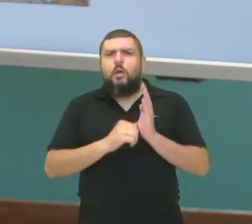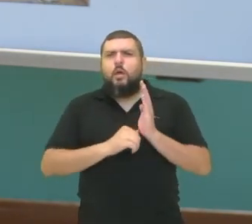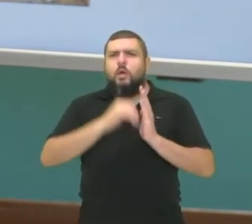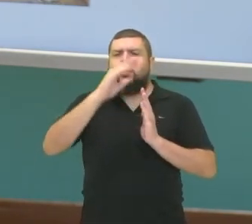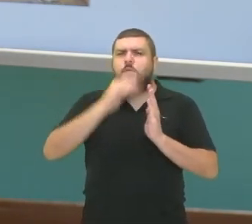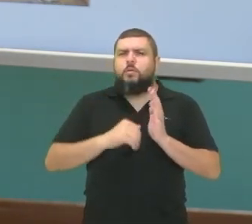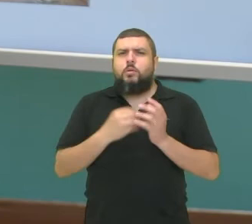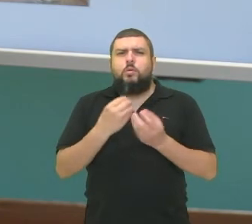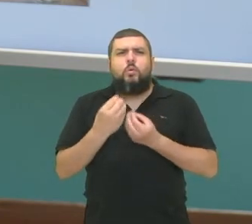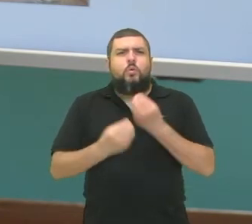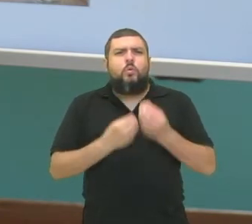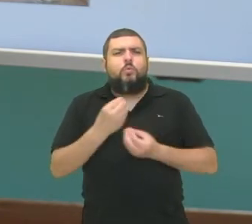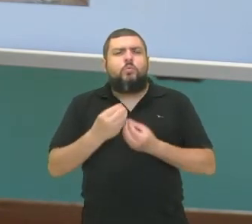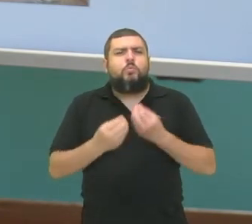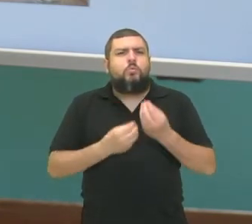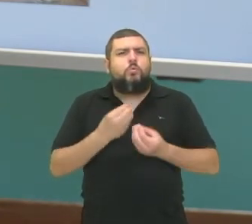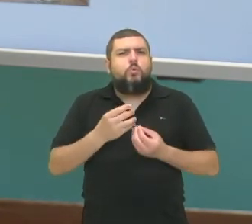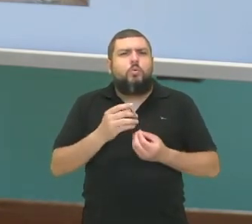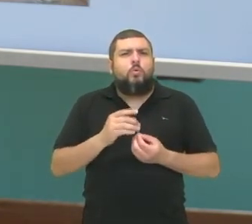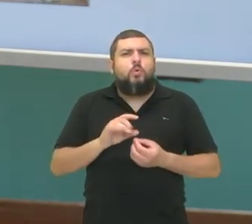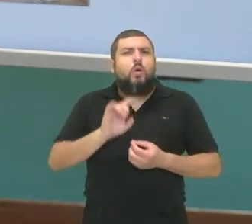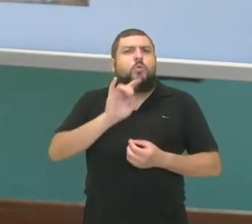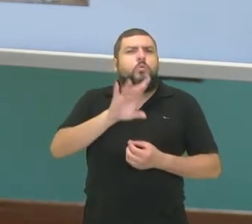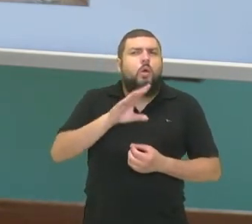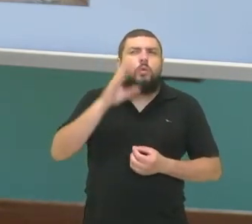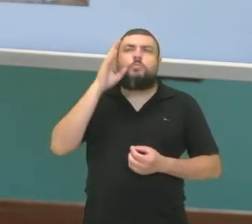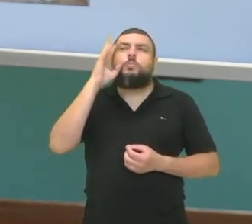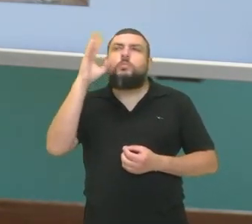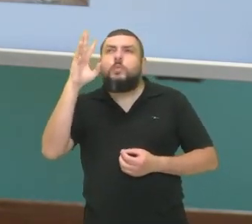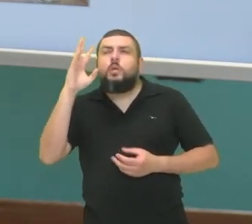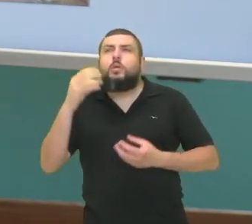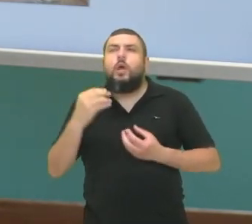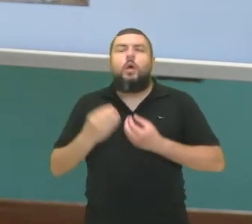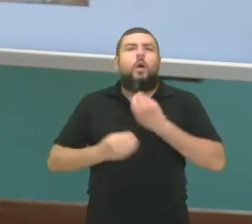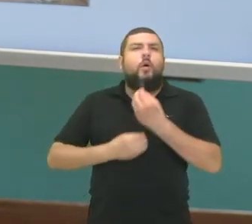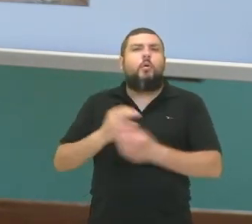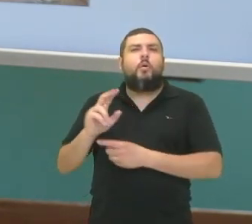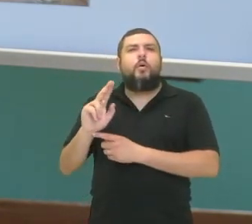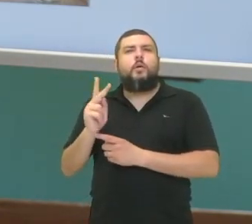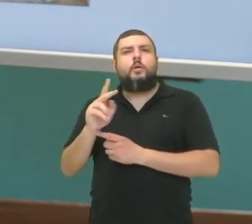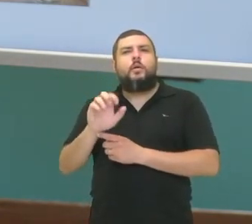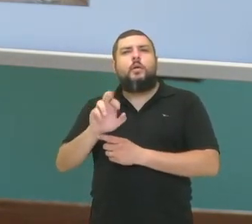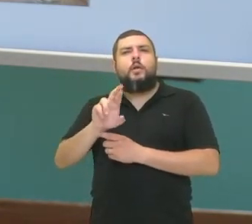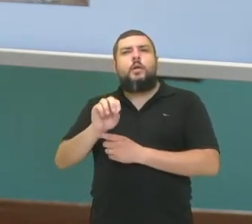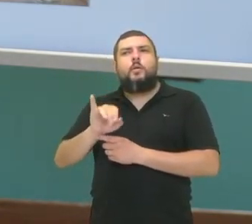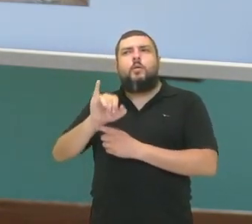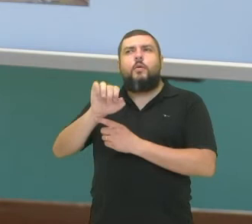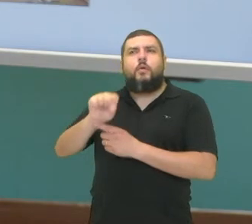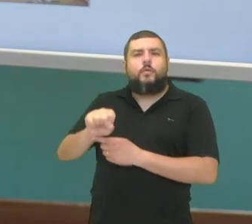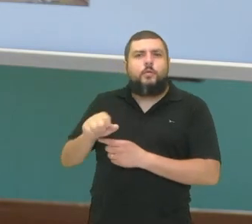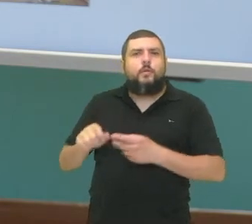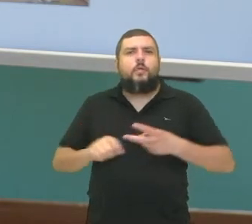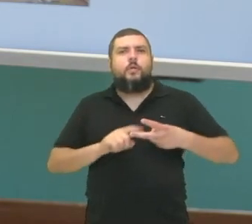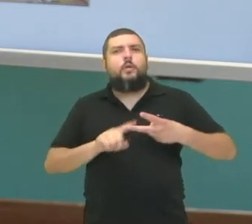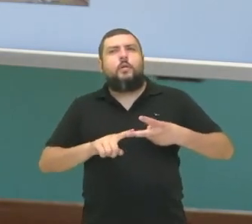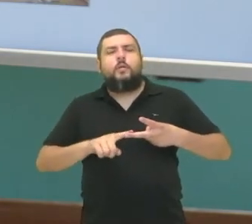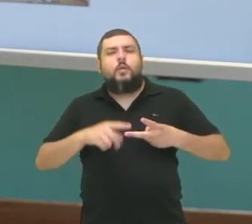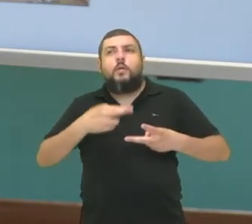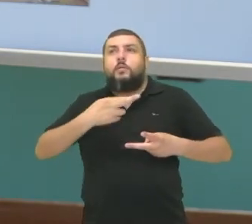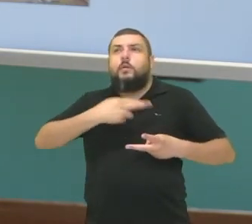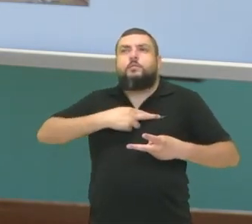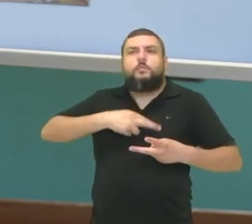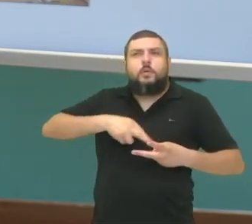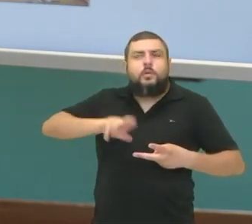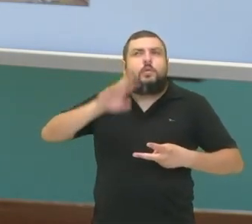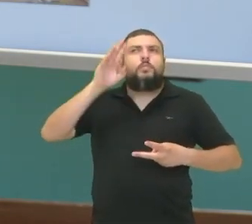mais simbólica personagens heróicos, personagens religiosos, até mesmo de forma mais romântica, né?